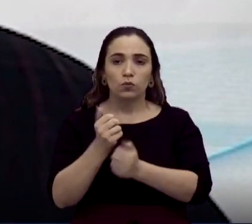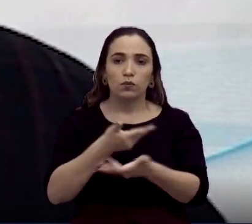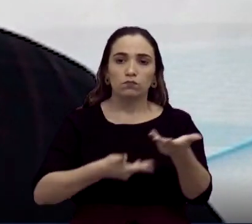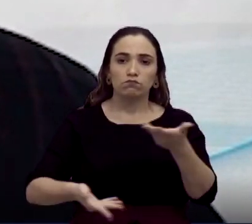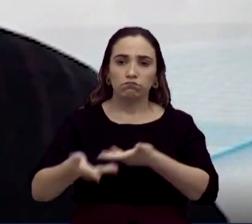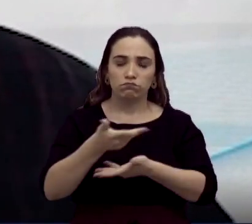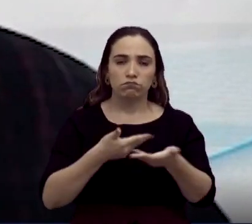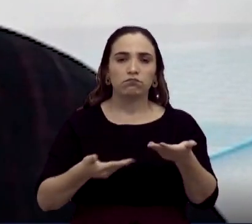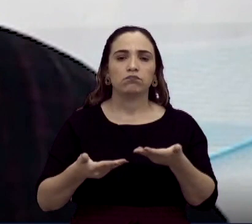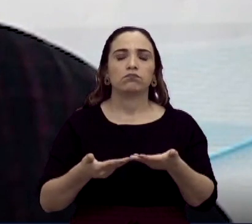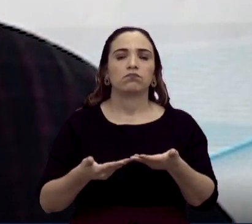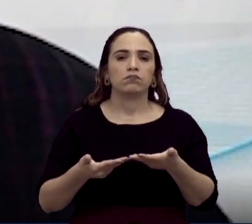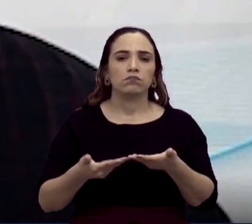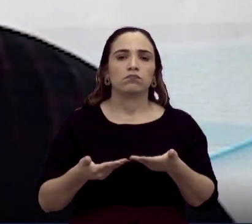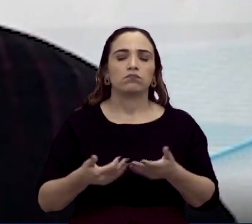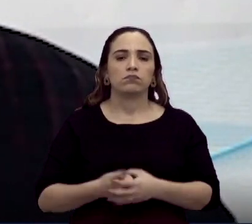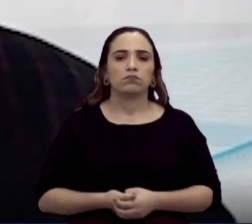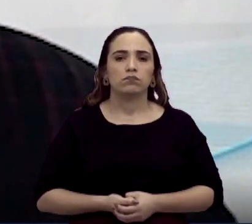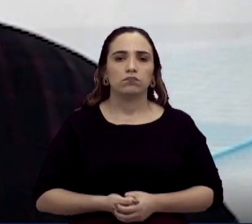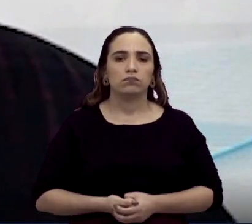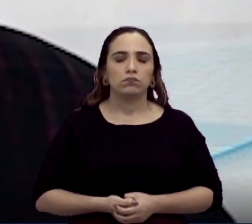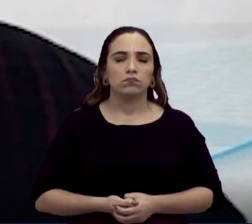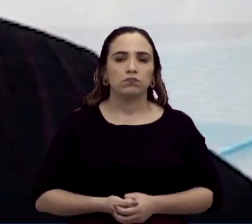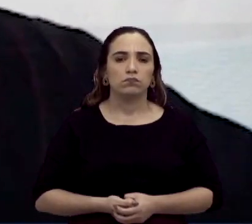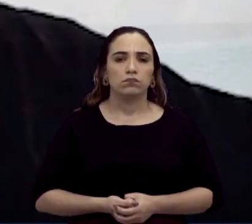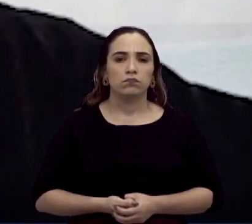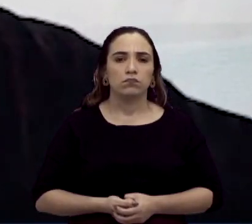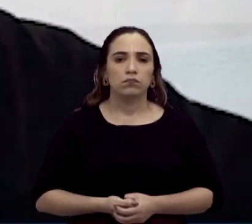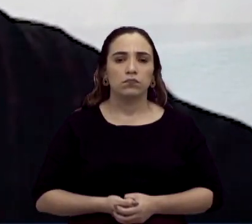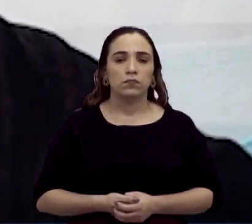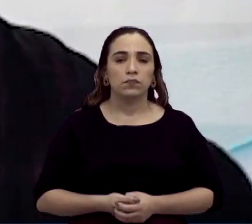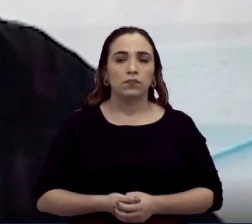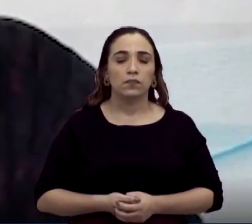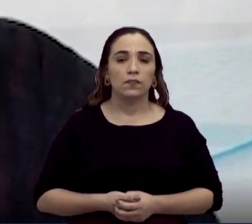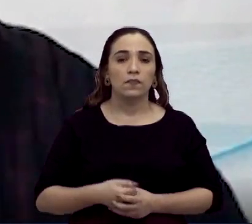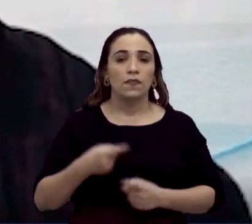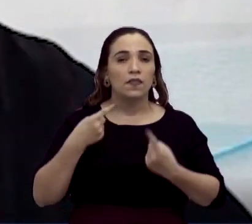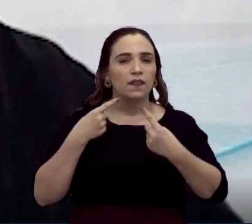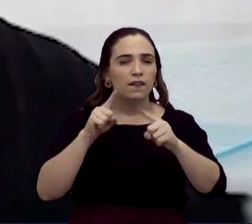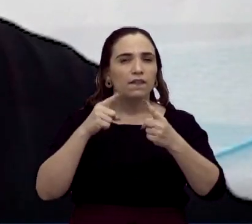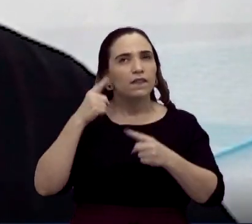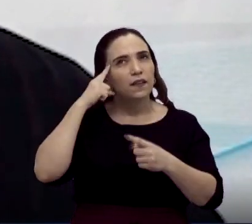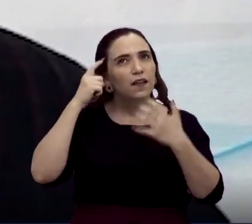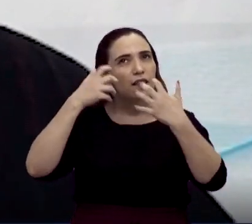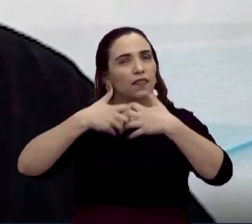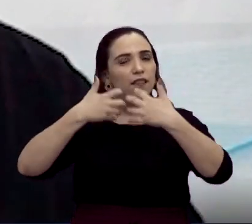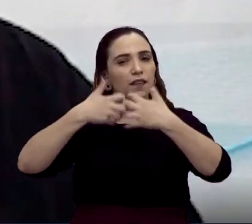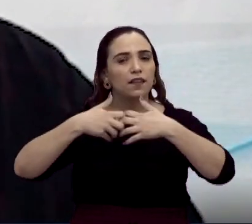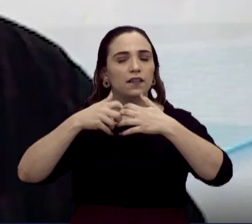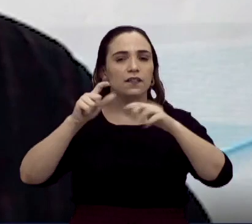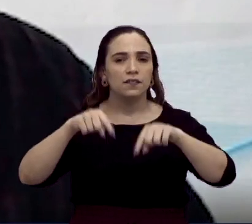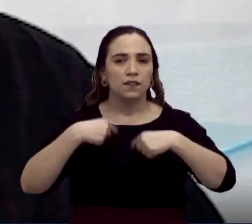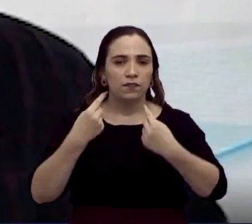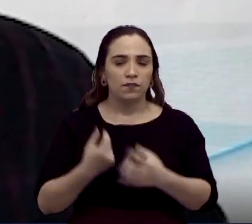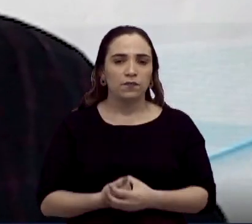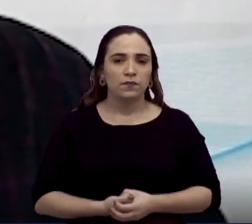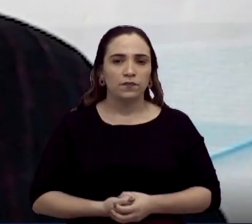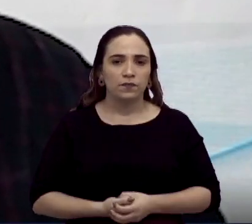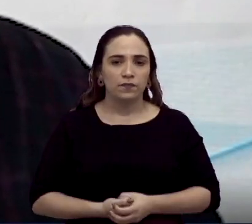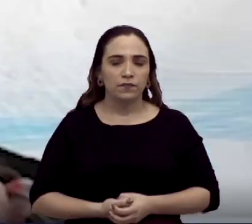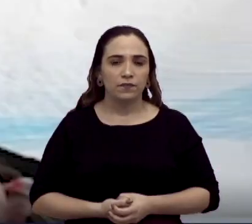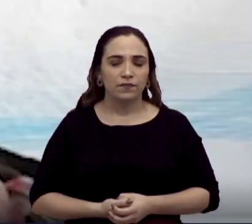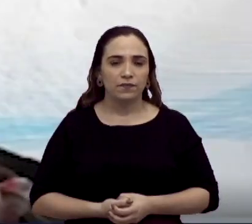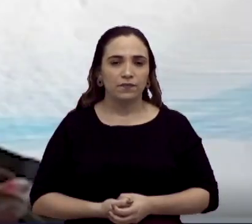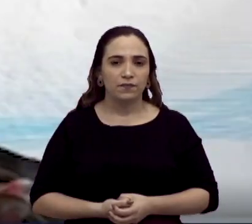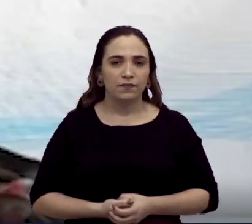que eu poderia ter me falado, mas a ideia é essa, né? A gente provocar um pouquinho e sair um pouco da nossa zona de conforto. E daqui a pouco...